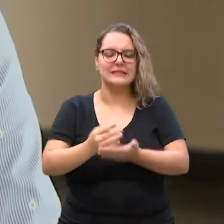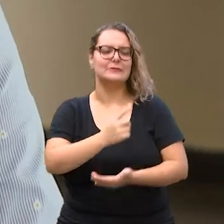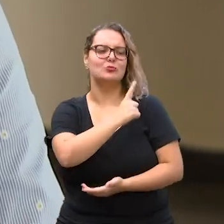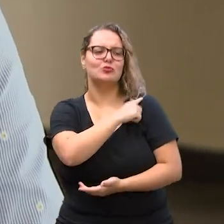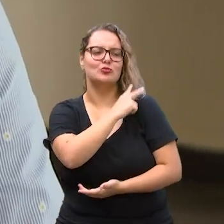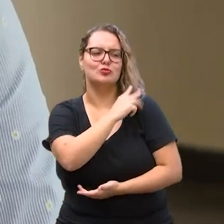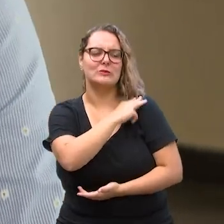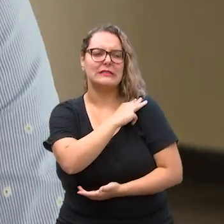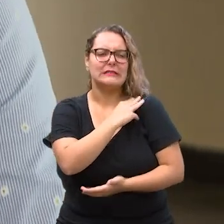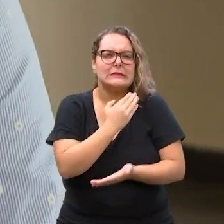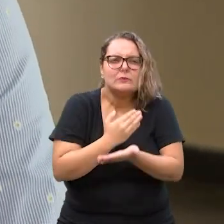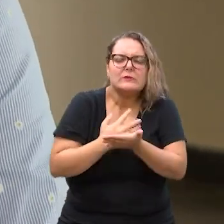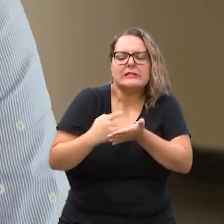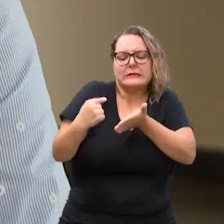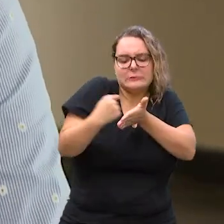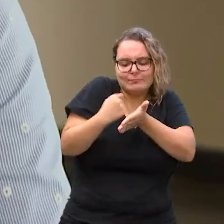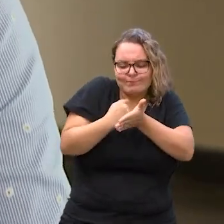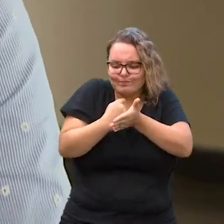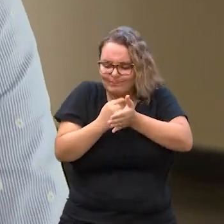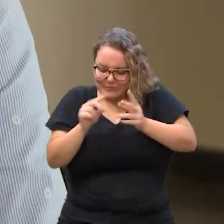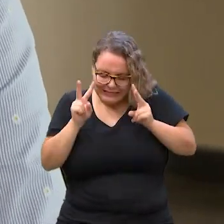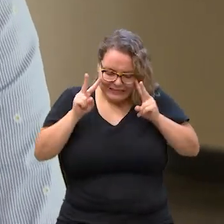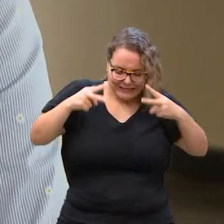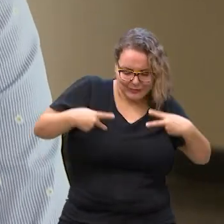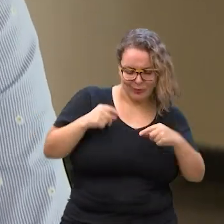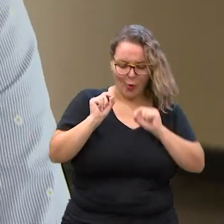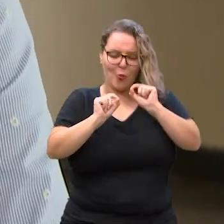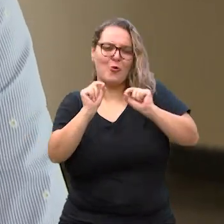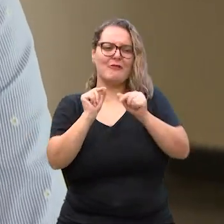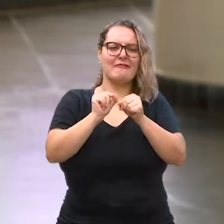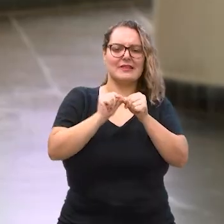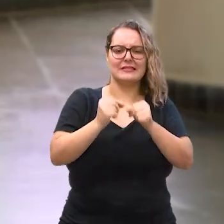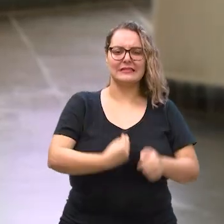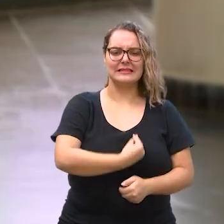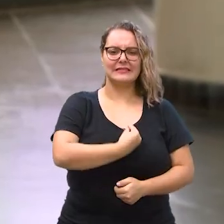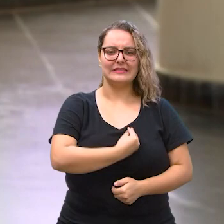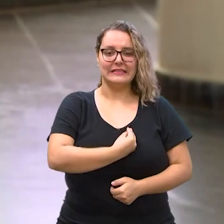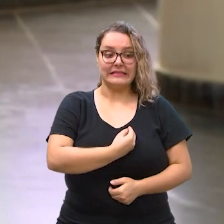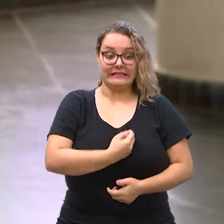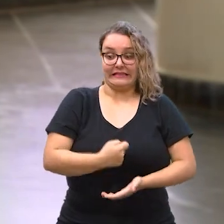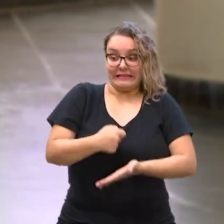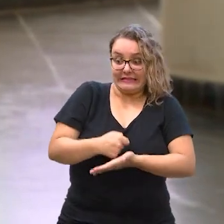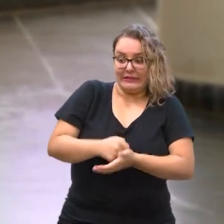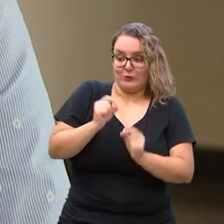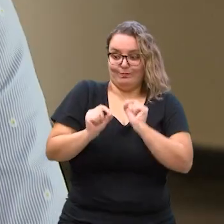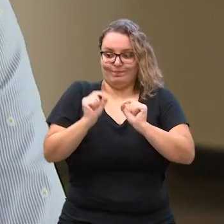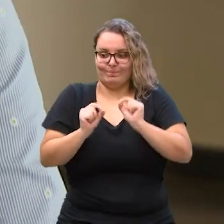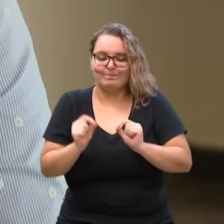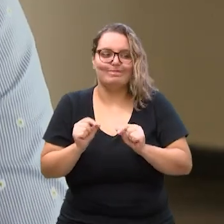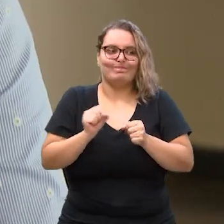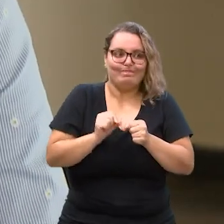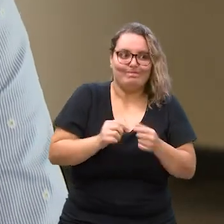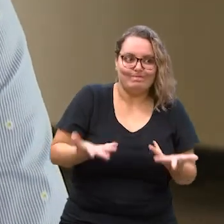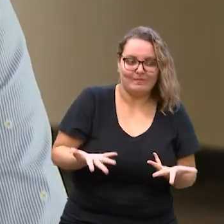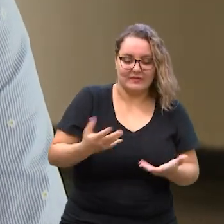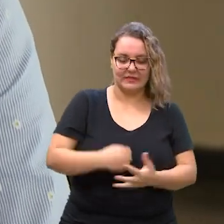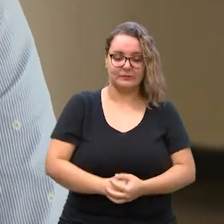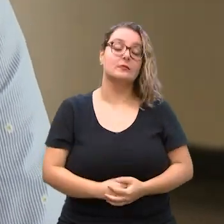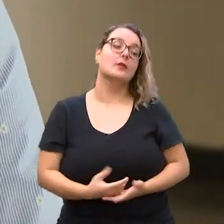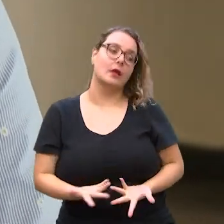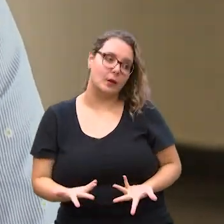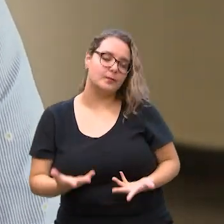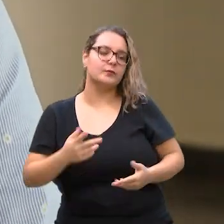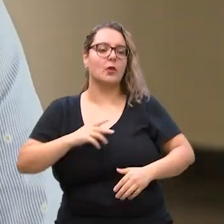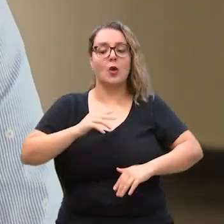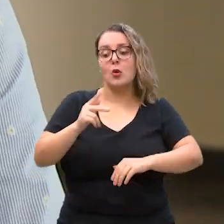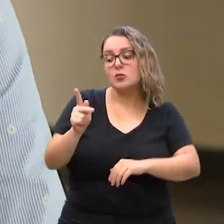se perguntar e a se questionar, e aí, o que eu vou fazer da vida? Você tem aquela pressão, né? O que eu vou fazer? Exatamente, os professores da escola